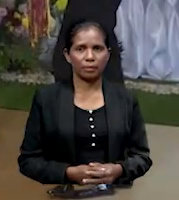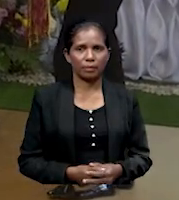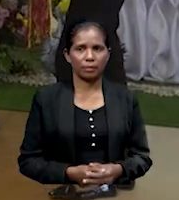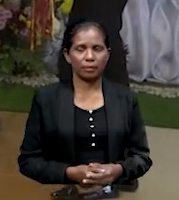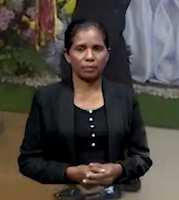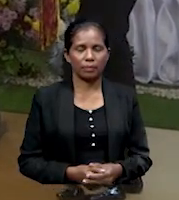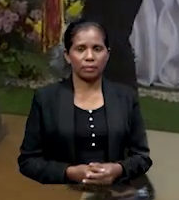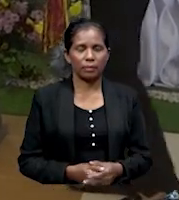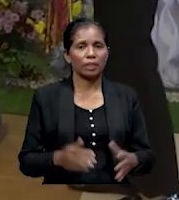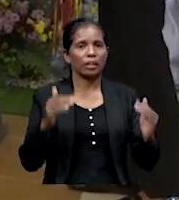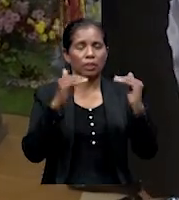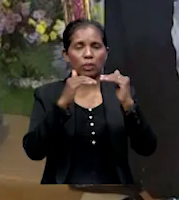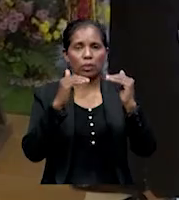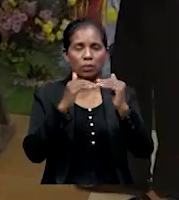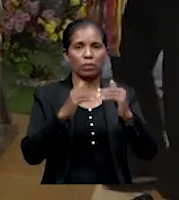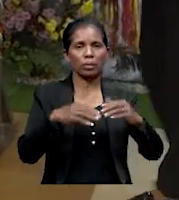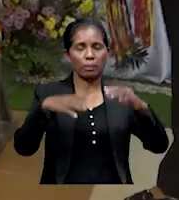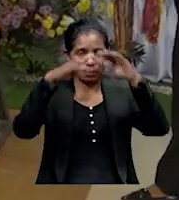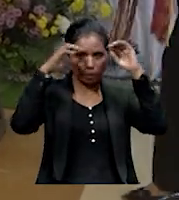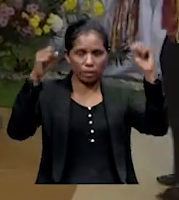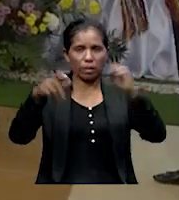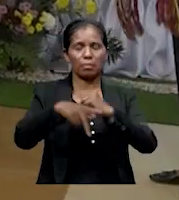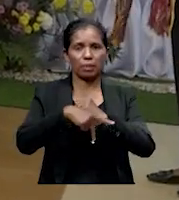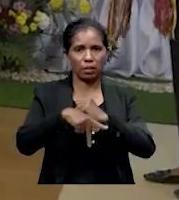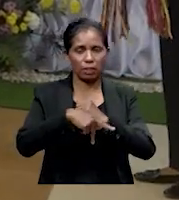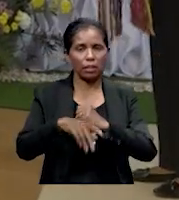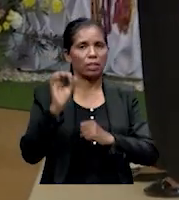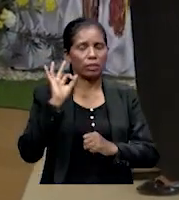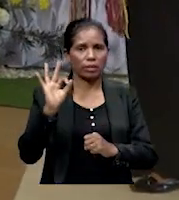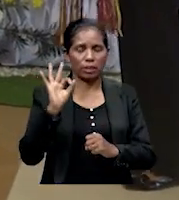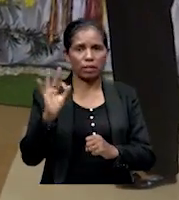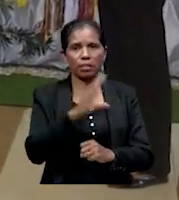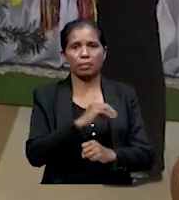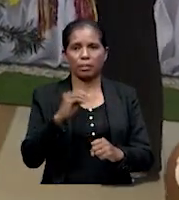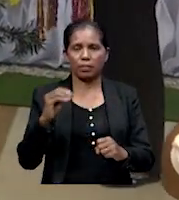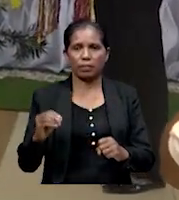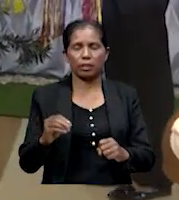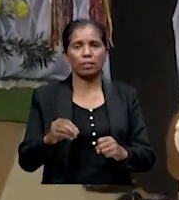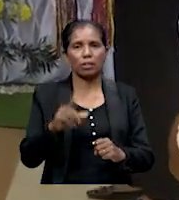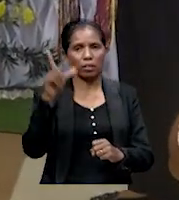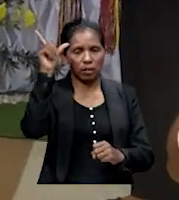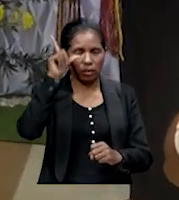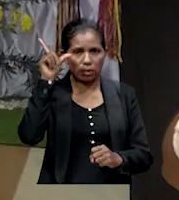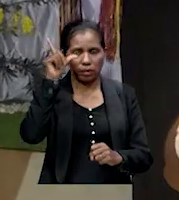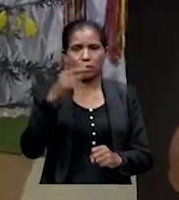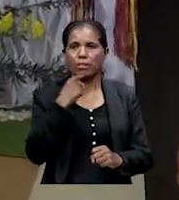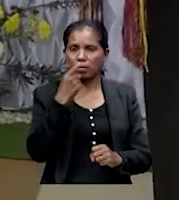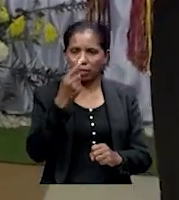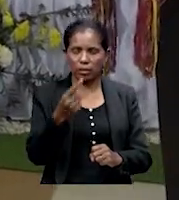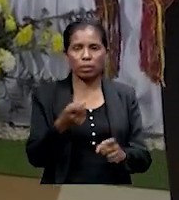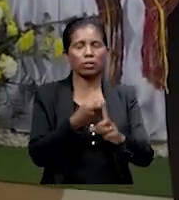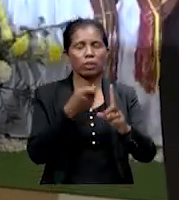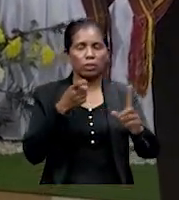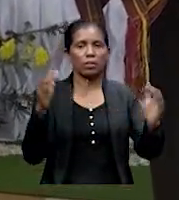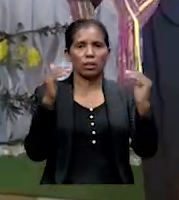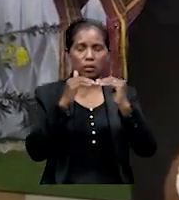E a abertura do Congresso, o presidente do partido Frente Revolucionário Timor-Leste Independente, que é Fretelin, Francisco Guterres Luolo Hateten, lehusi